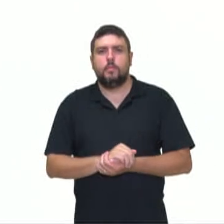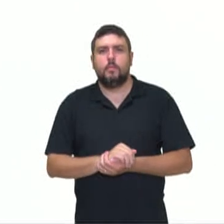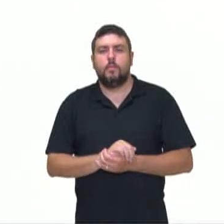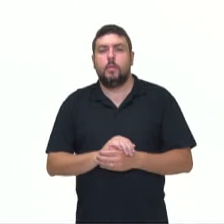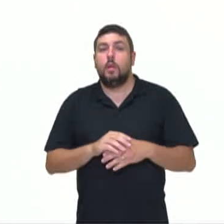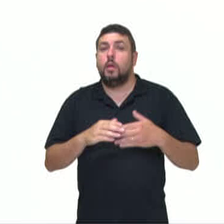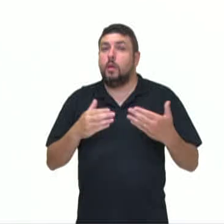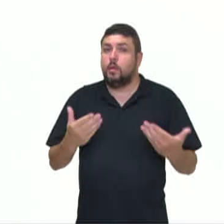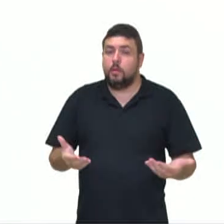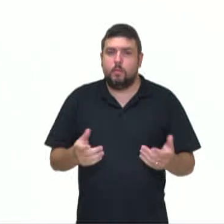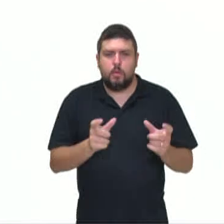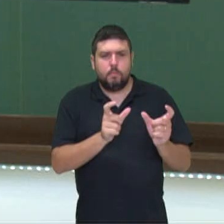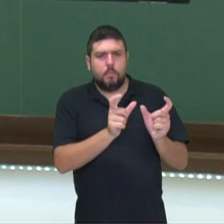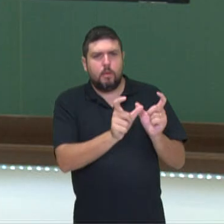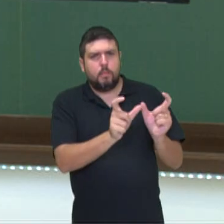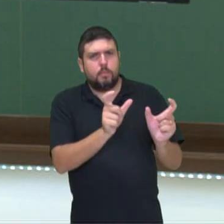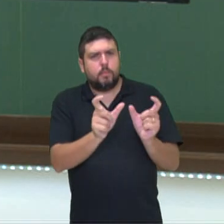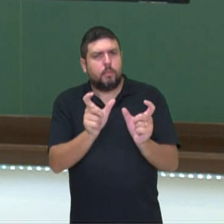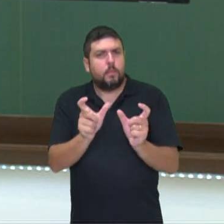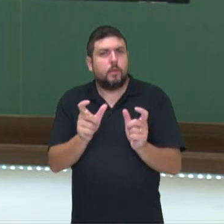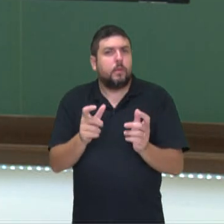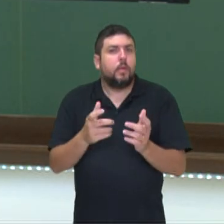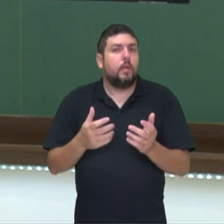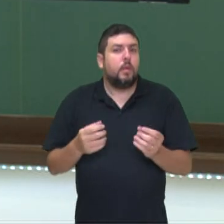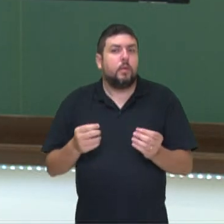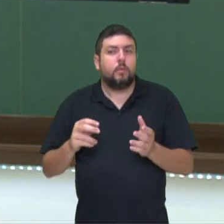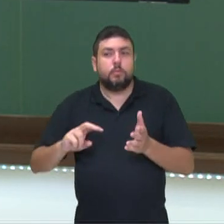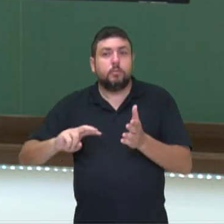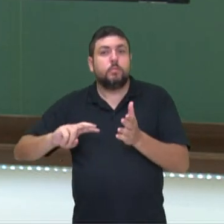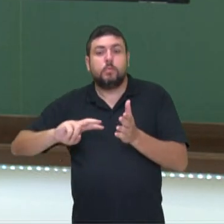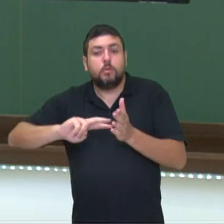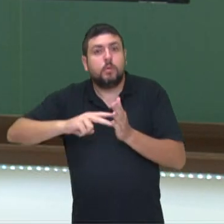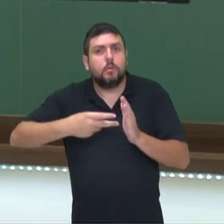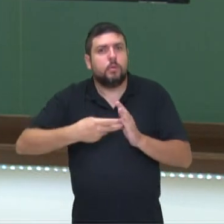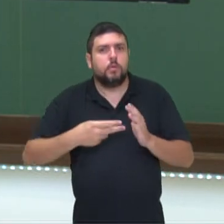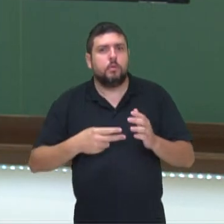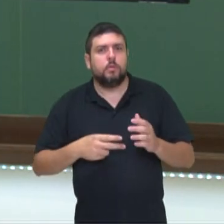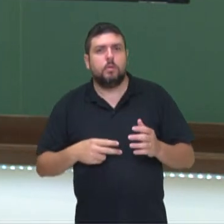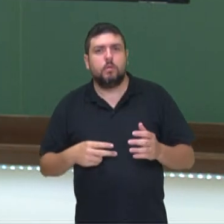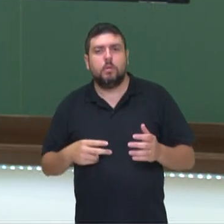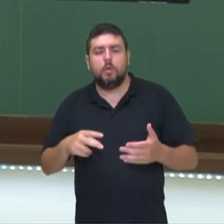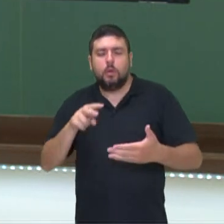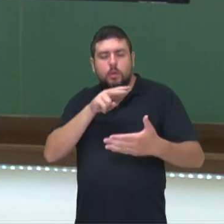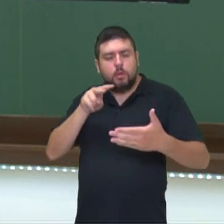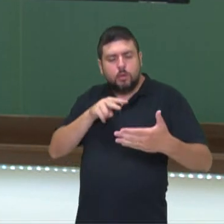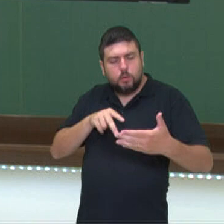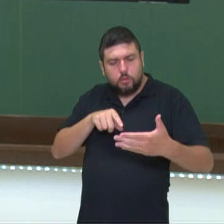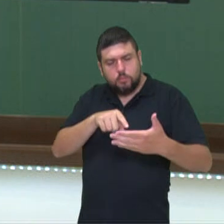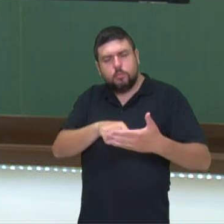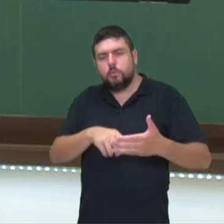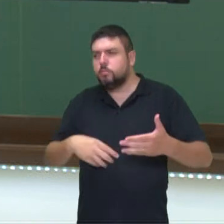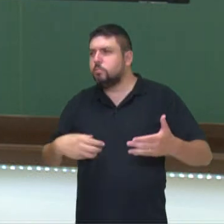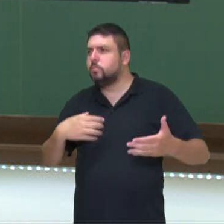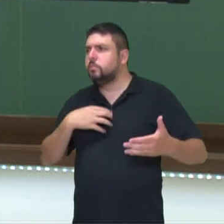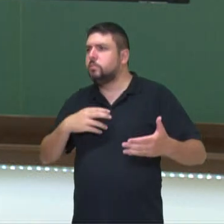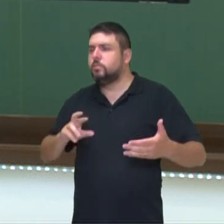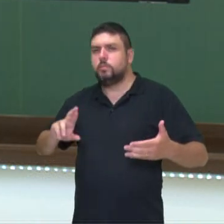à palavra, ressignificar aquela palavra, fazer com que o leitor pense aquela palavra de um sentido